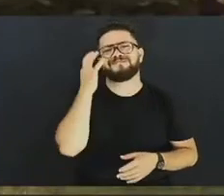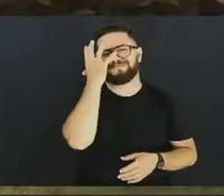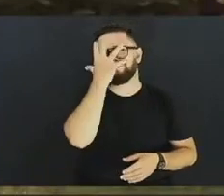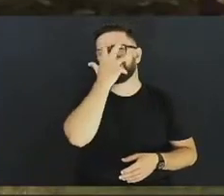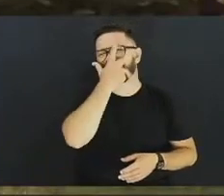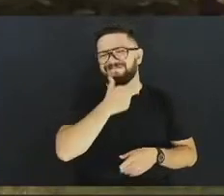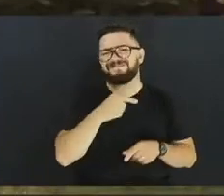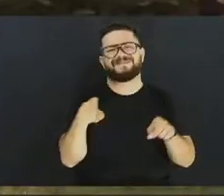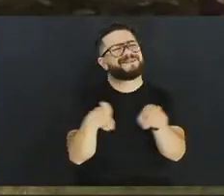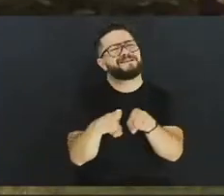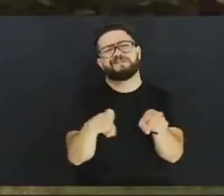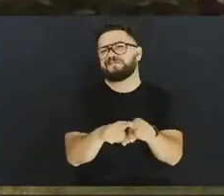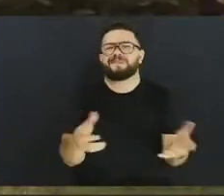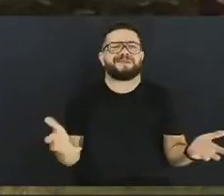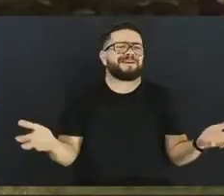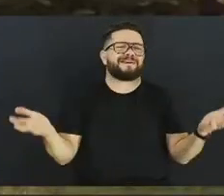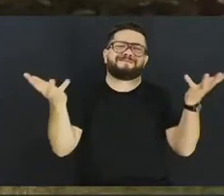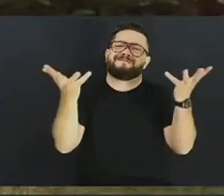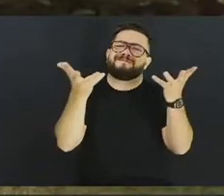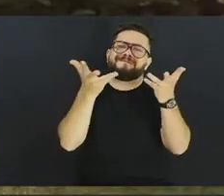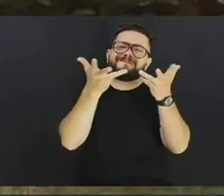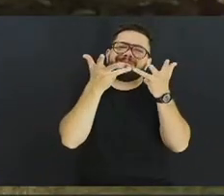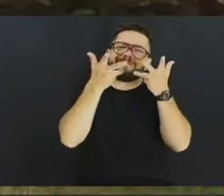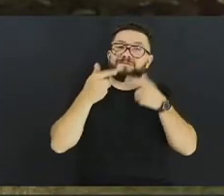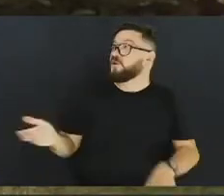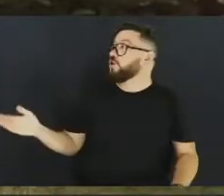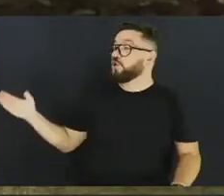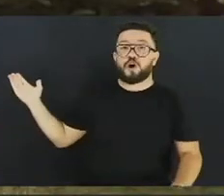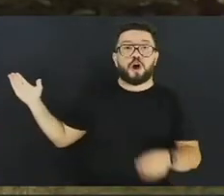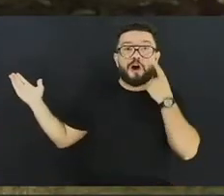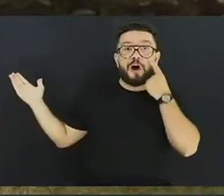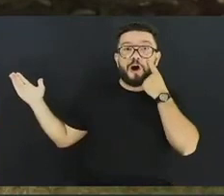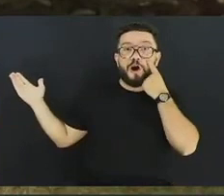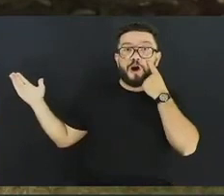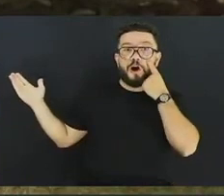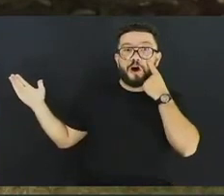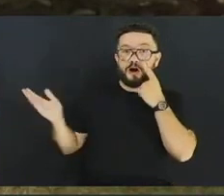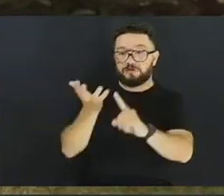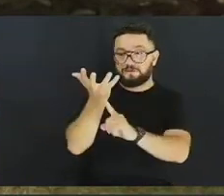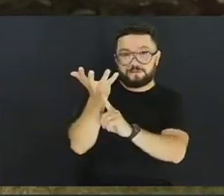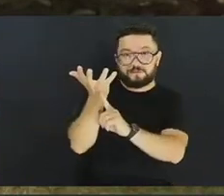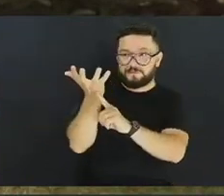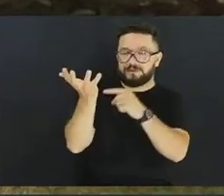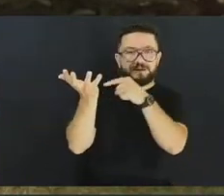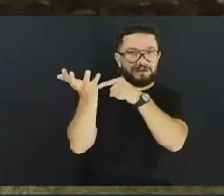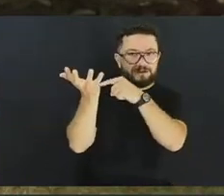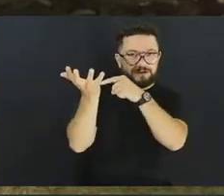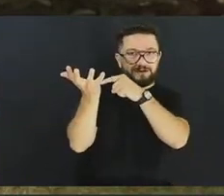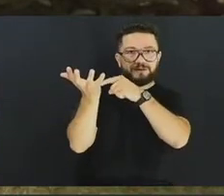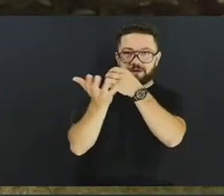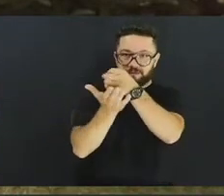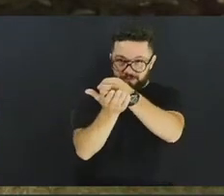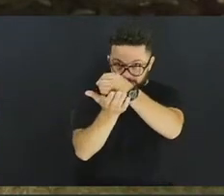Esta, só enxertia não basta. Aqui é tudo enxertado na Universidade Federal. Foi o primeiro lote que nós plantamos.